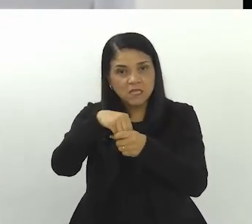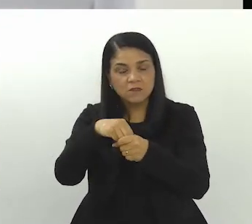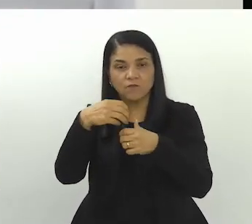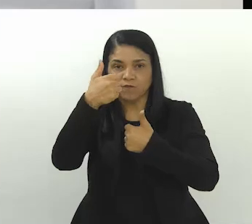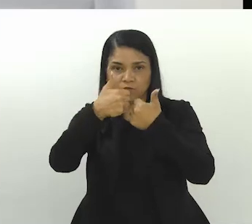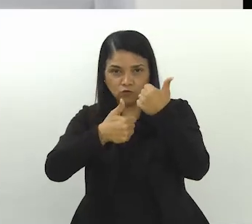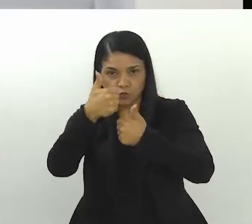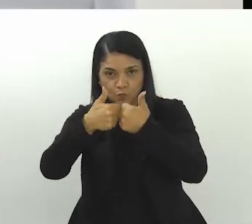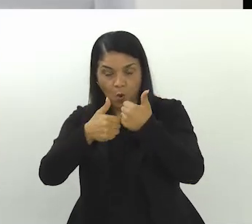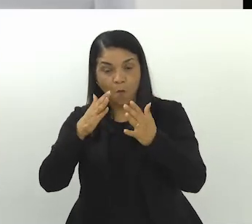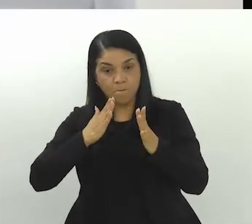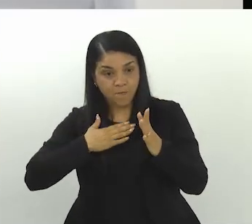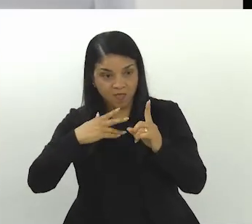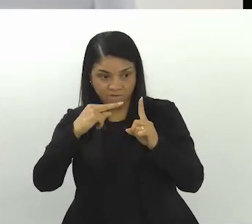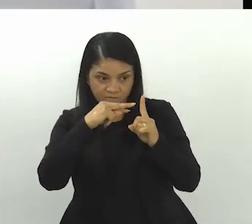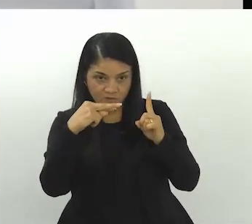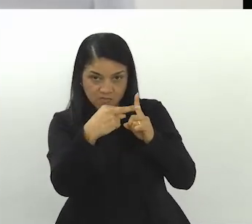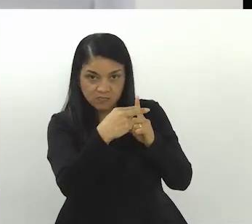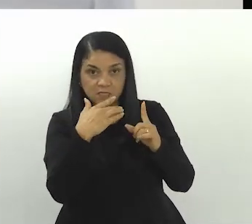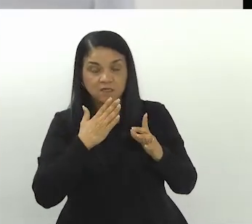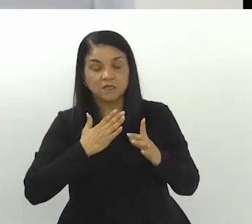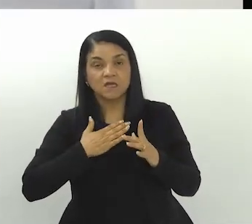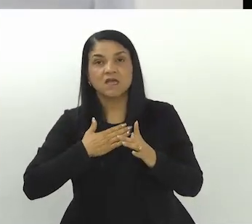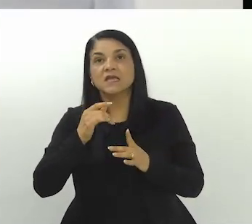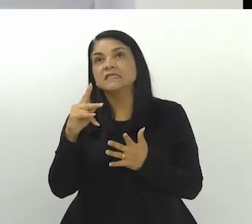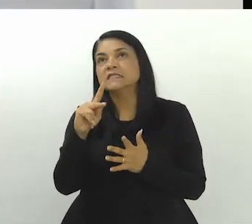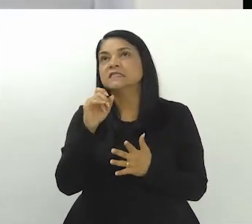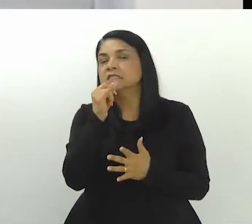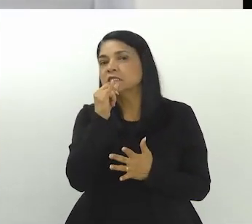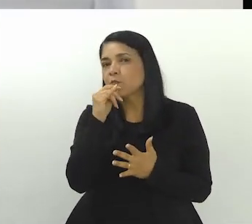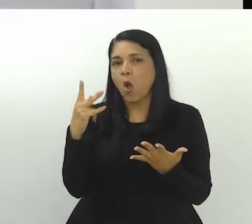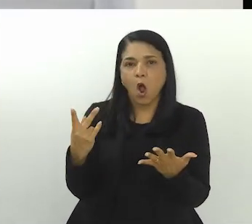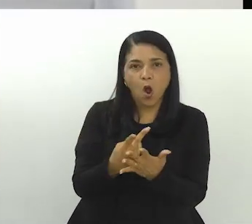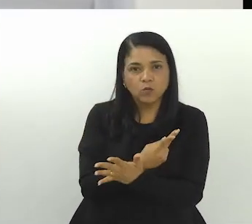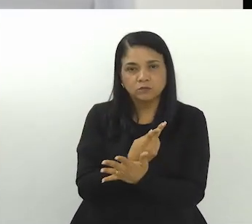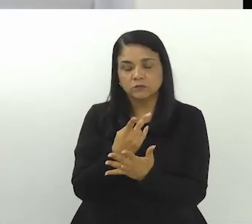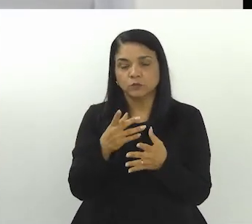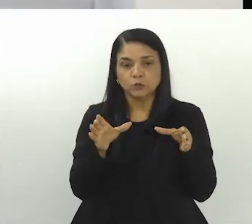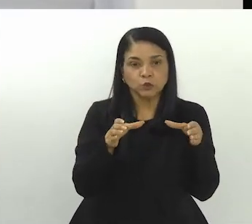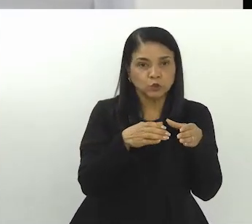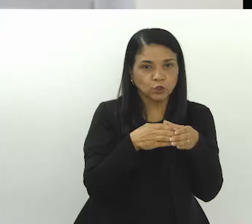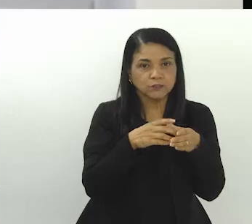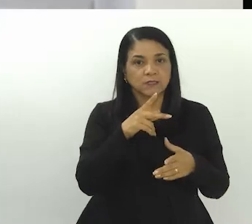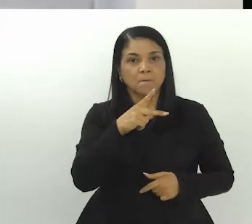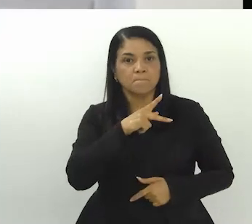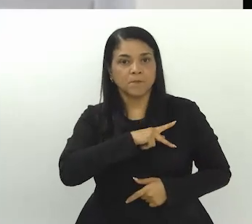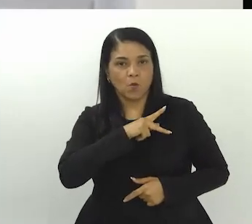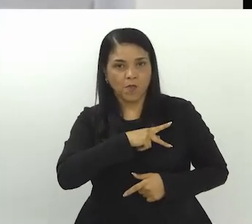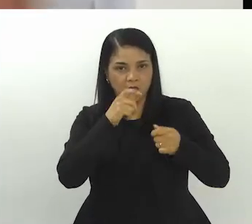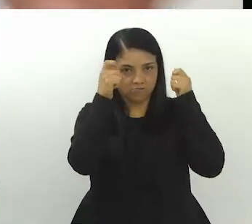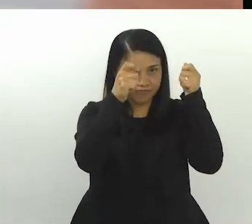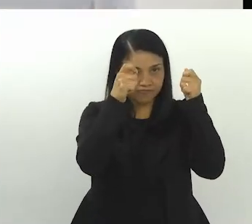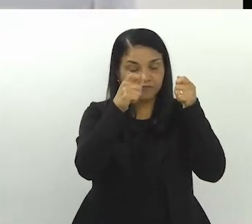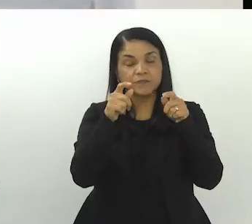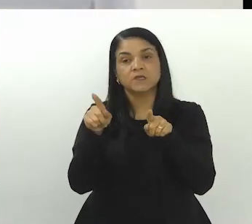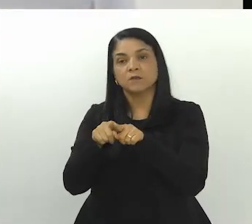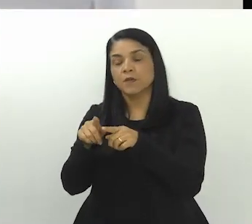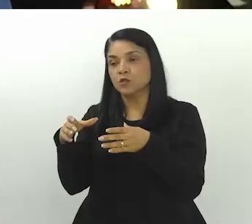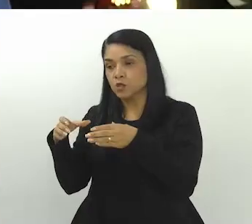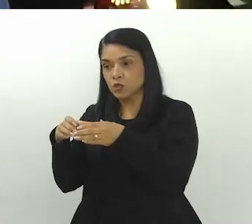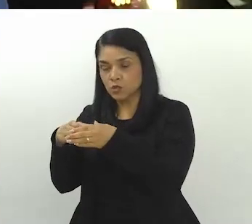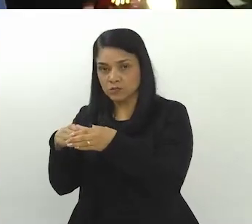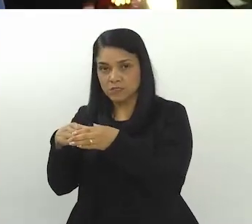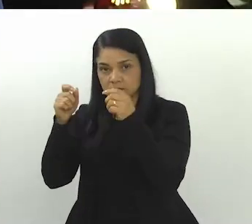violência no futebol, isso do meu ponto de vista, né, aquilo que aconteceu, por exemplo, ali entre a torcida do Palmeiras e a torcida